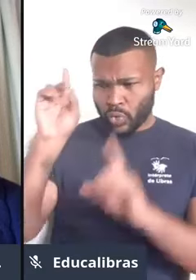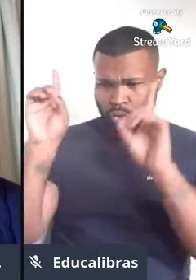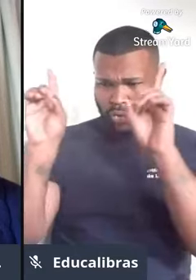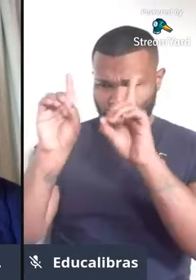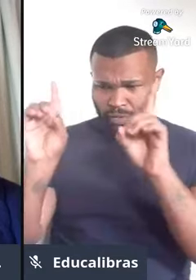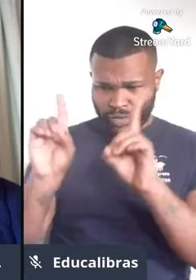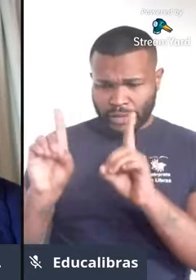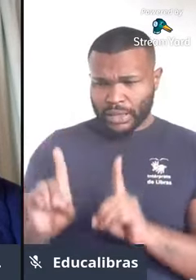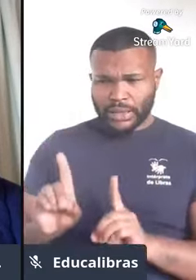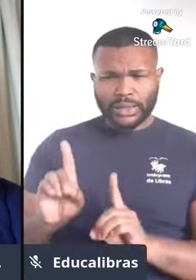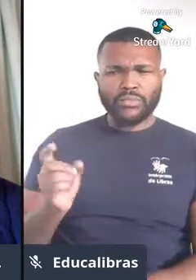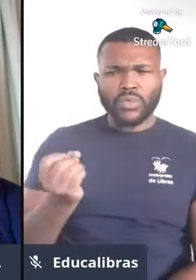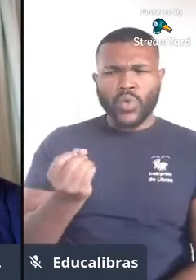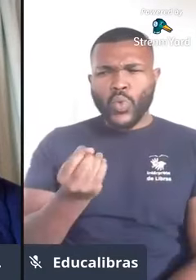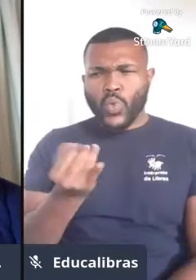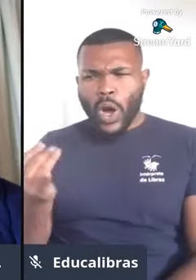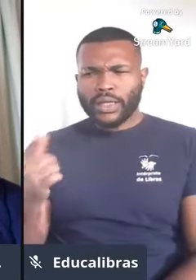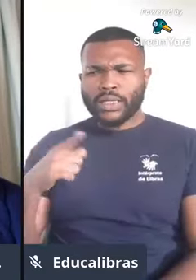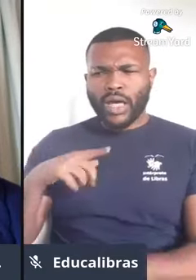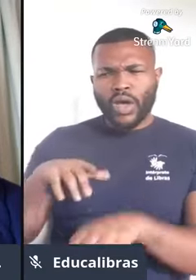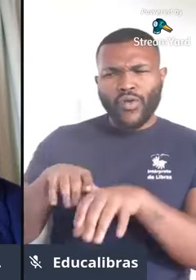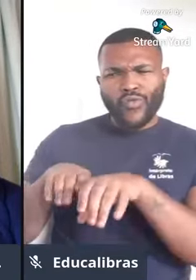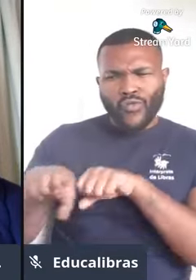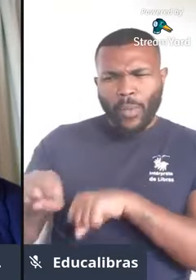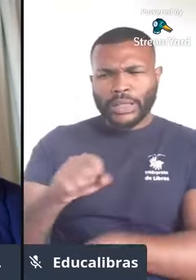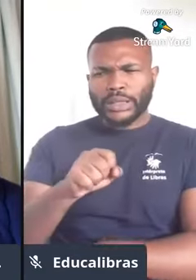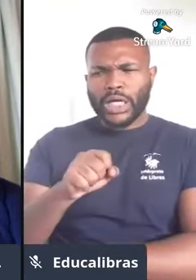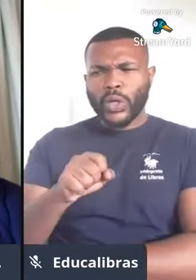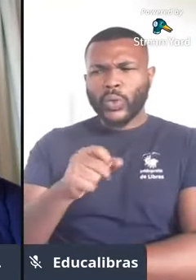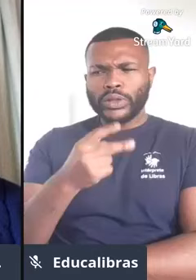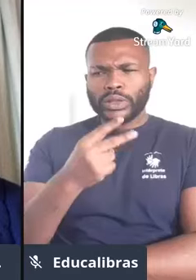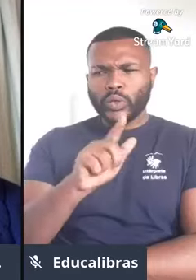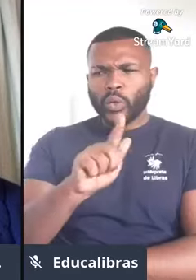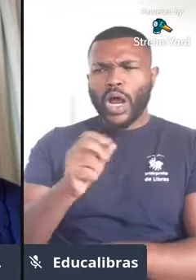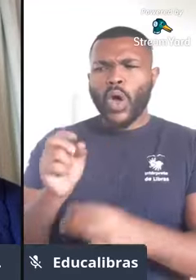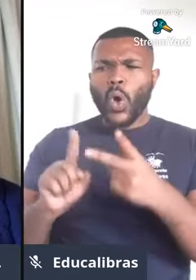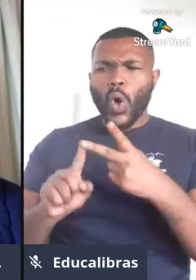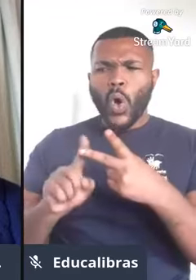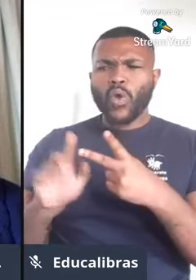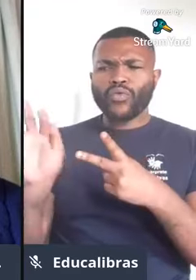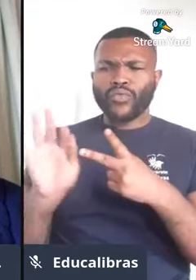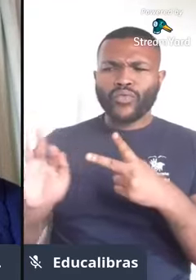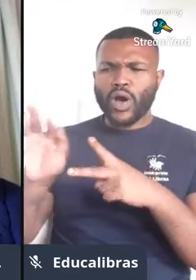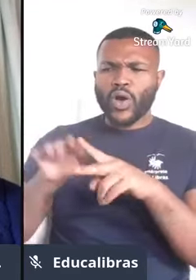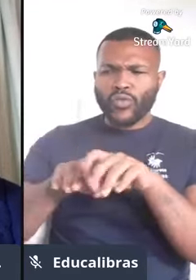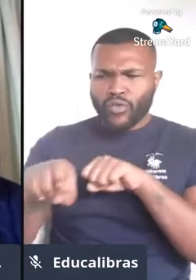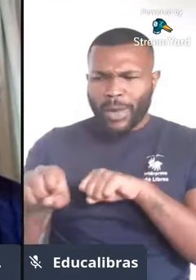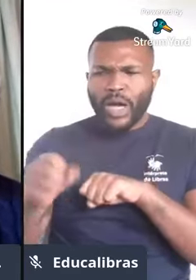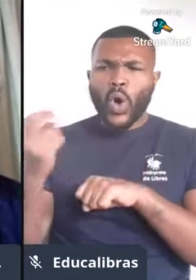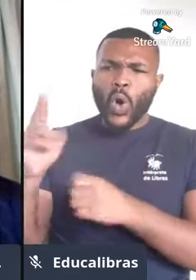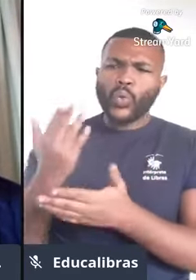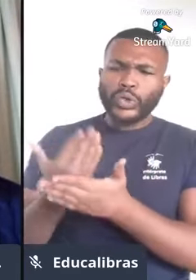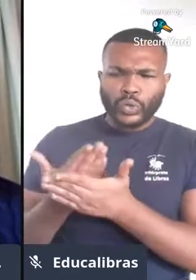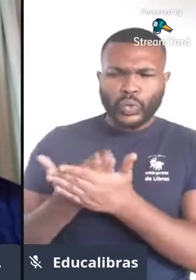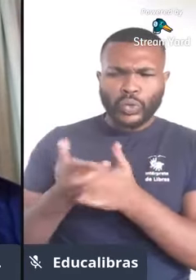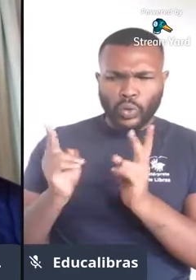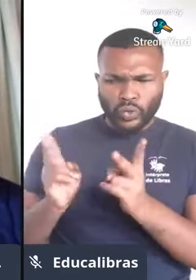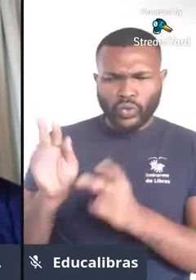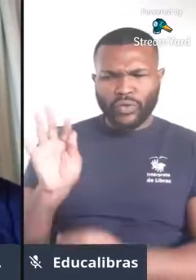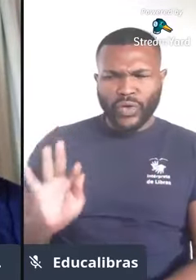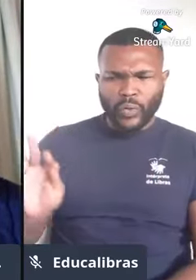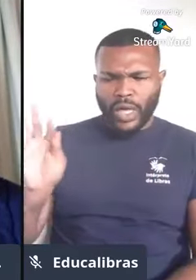que têm o 2º grau completo, ou universitário completo, ou ainda cursando o curso universitário, nós vamos ter um número de